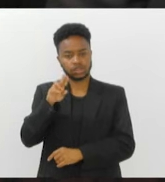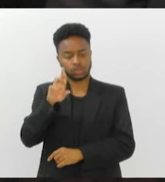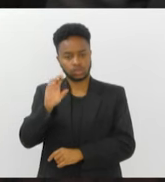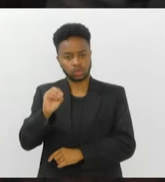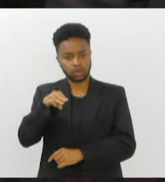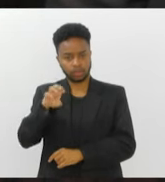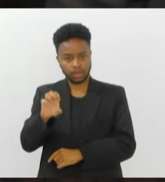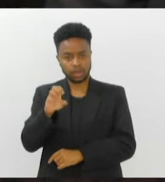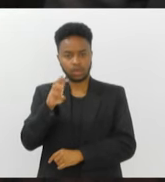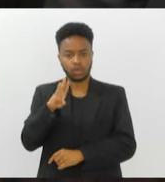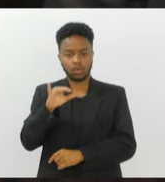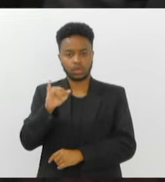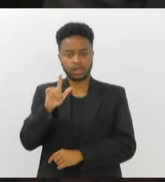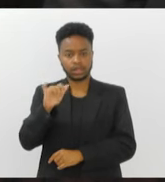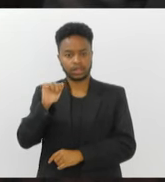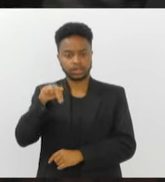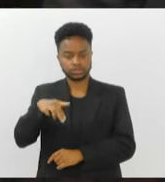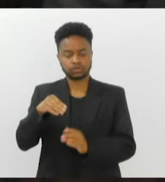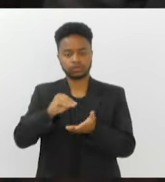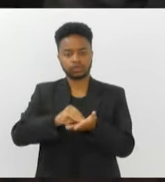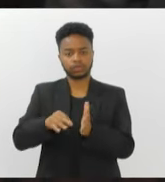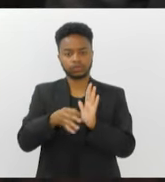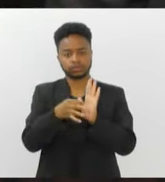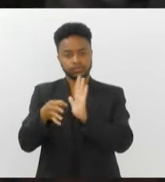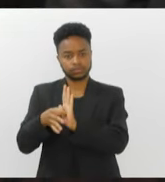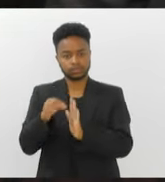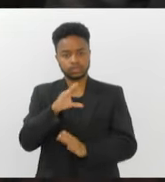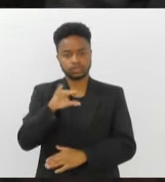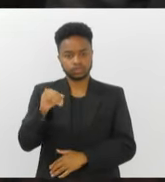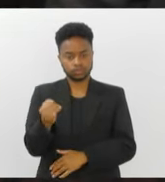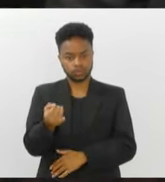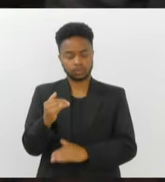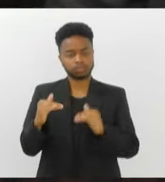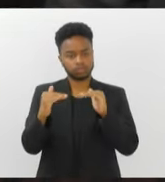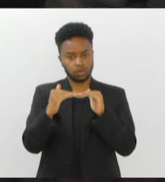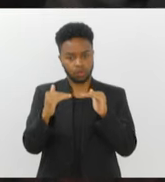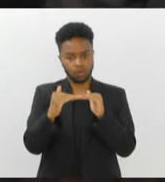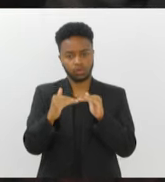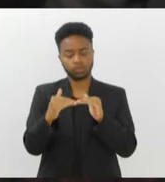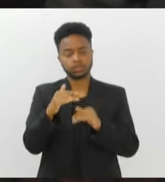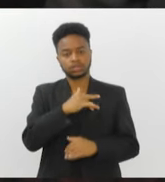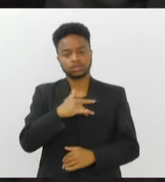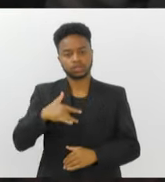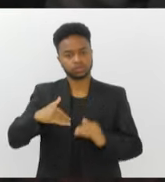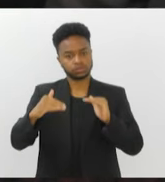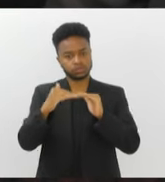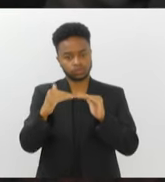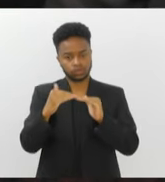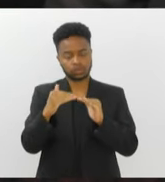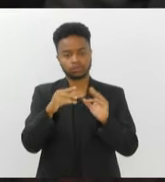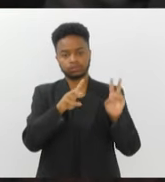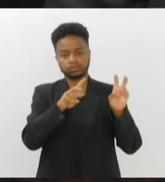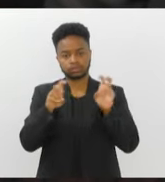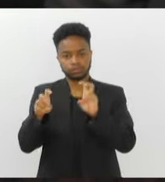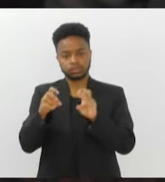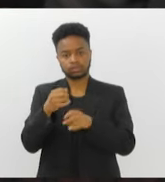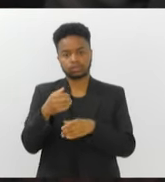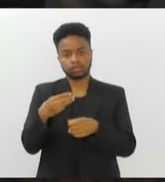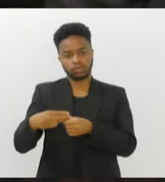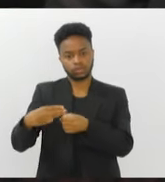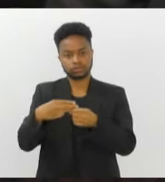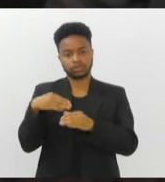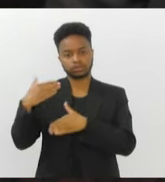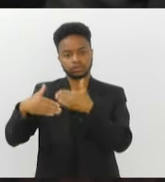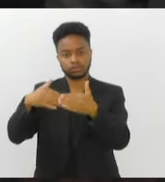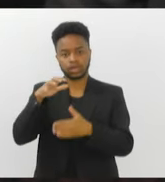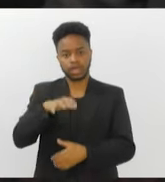as emendas de plenário das comissões Constituição e Justiça favorável, de Saúde favorável, de Assuntos Municipais e